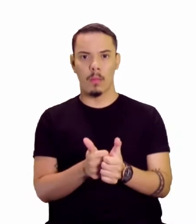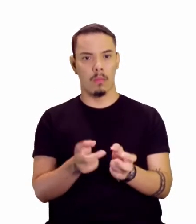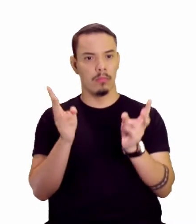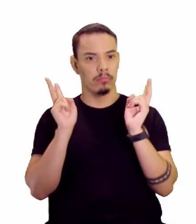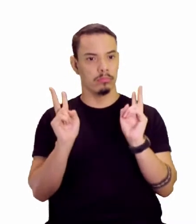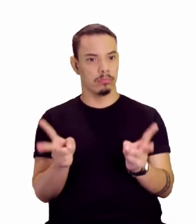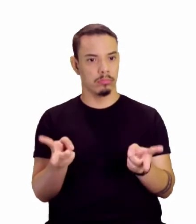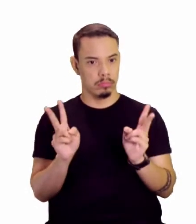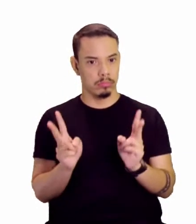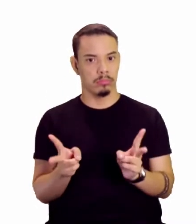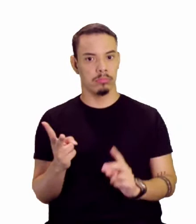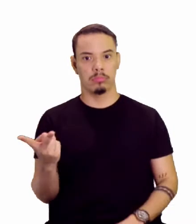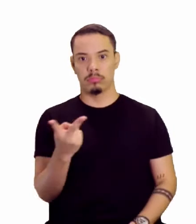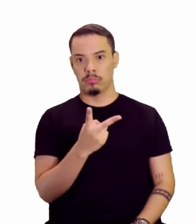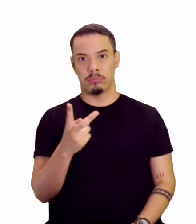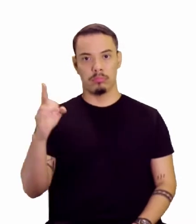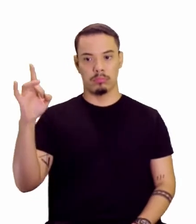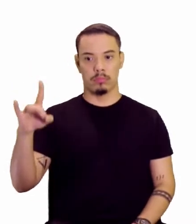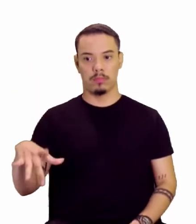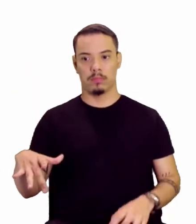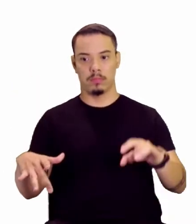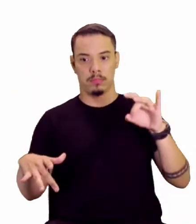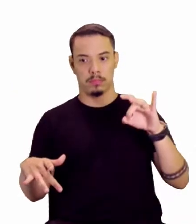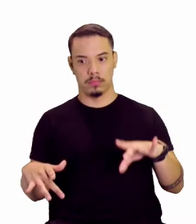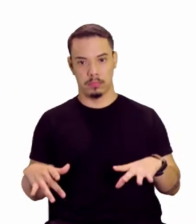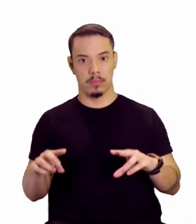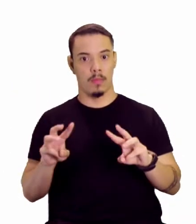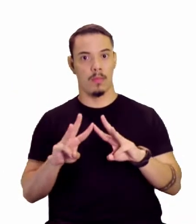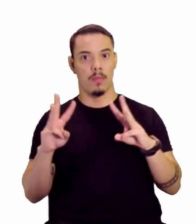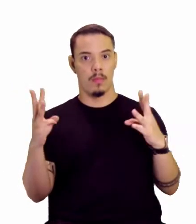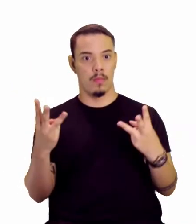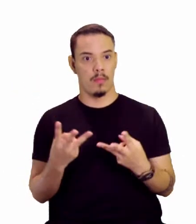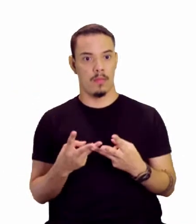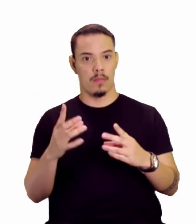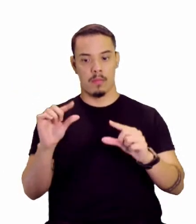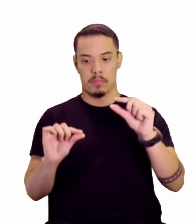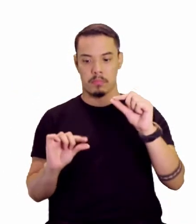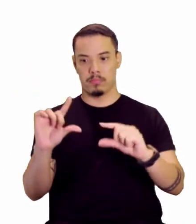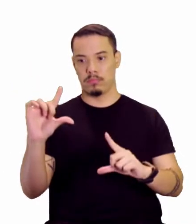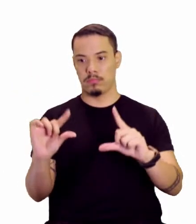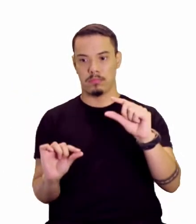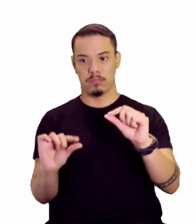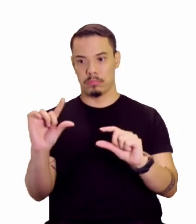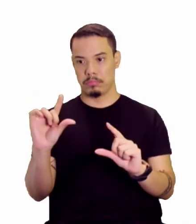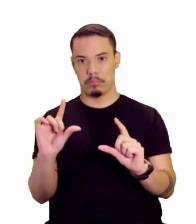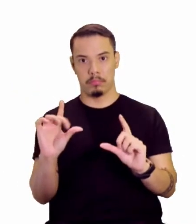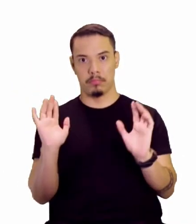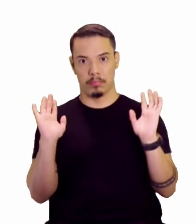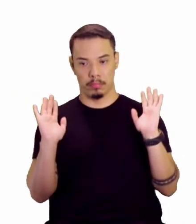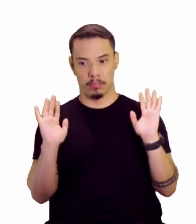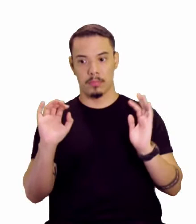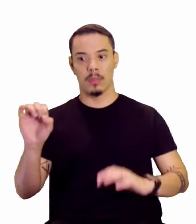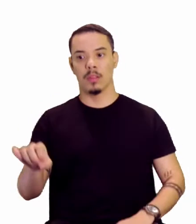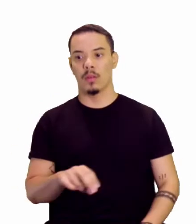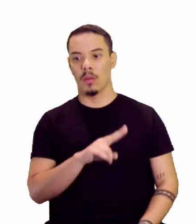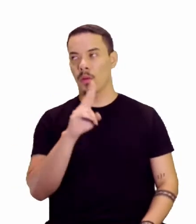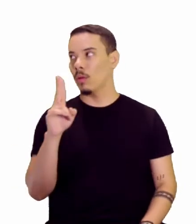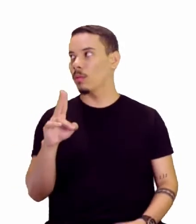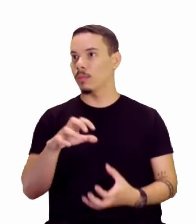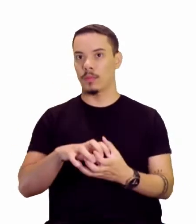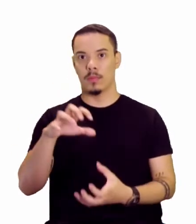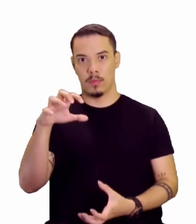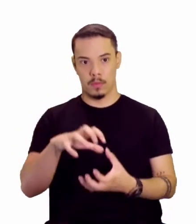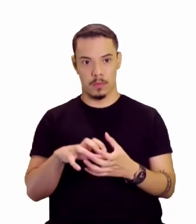ambos os corpos abandonados, o pequeno e o grande, de massa menor e de massa maior. Afirma-se que os